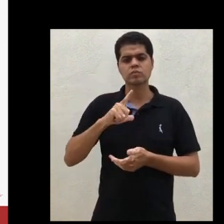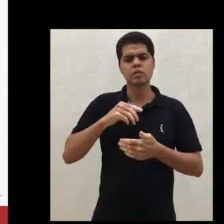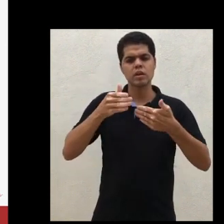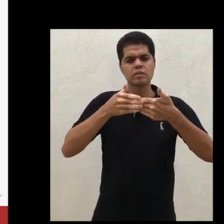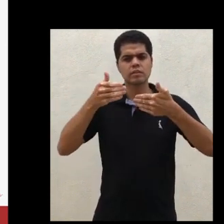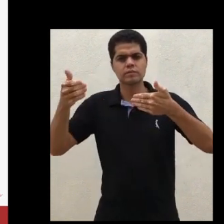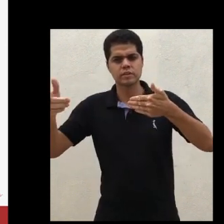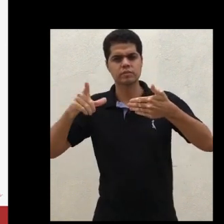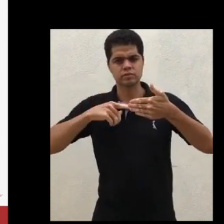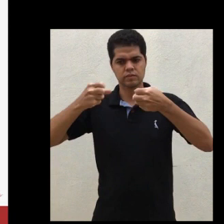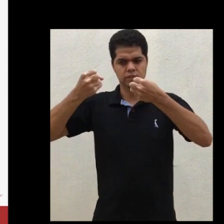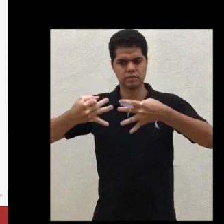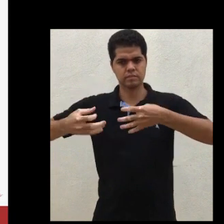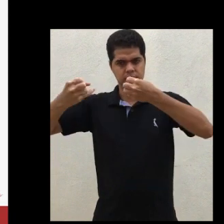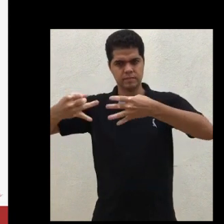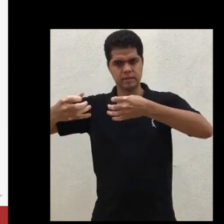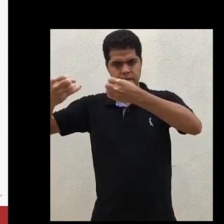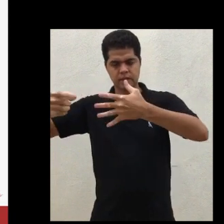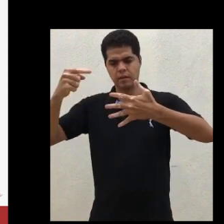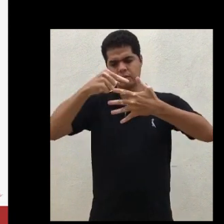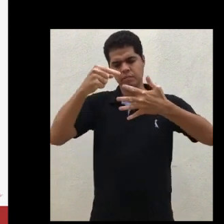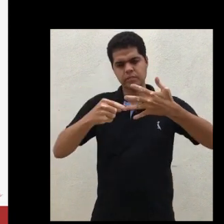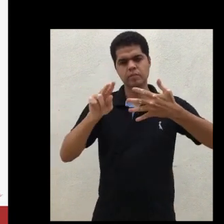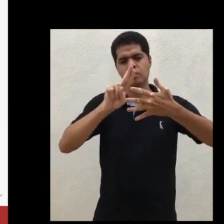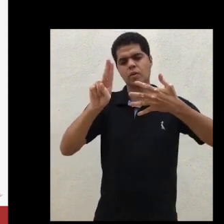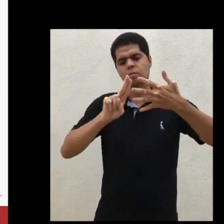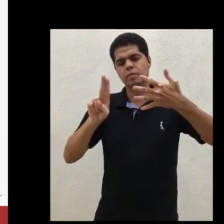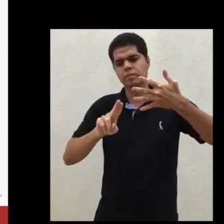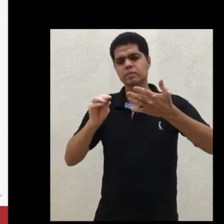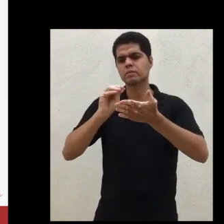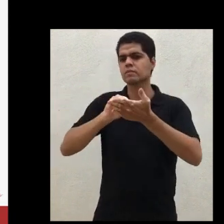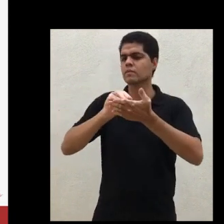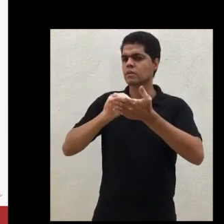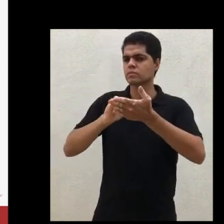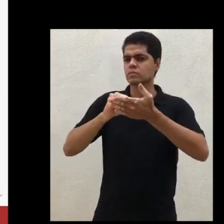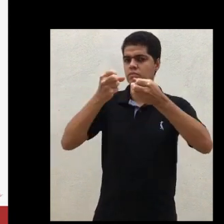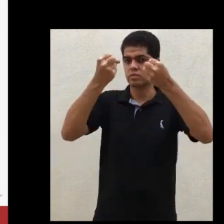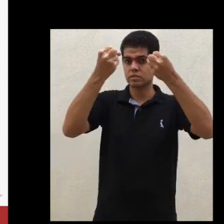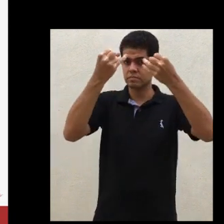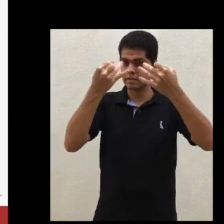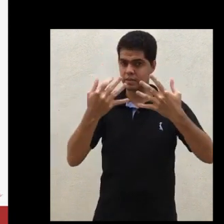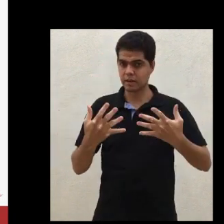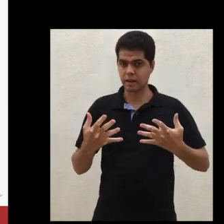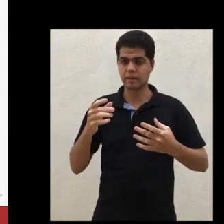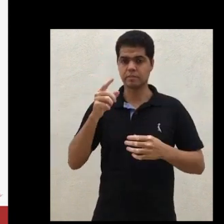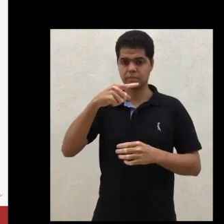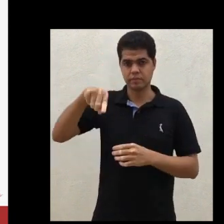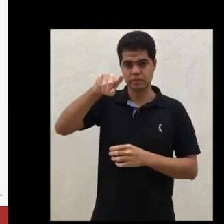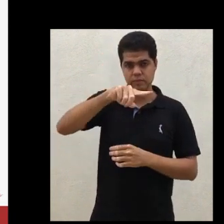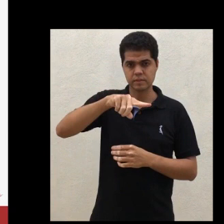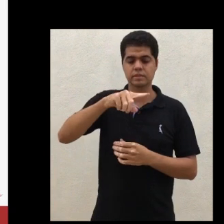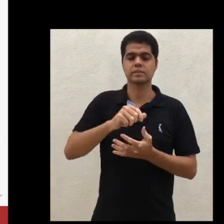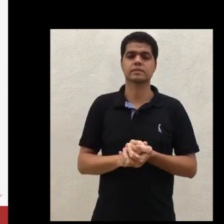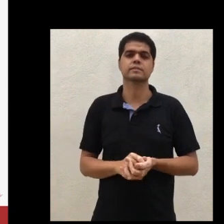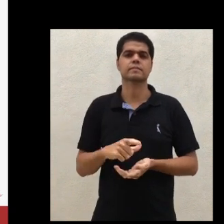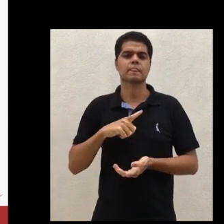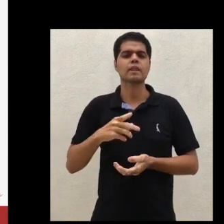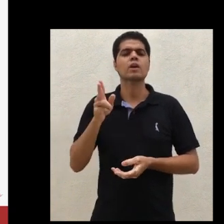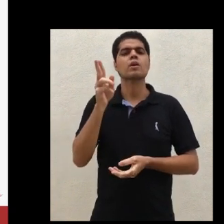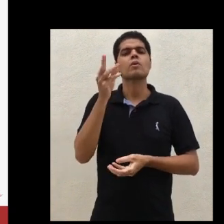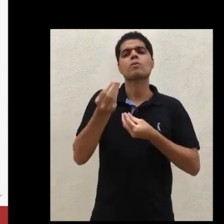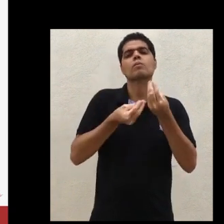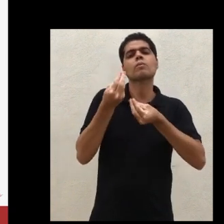de aplicações aqui, eu vou comentar. Eu não coloquei as aplicações mesmo no PowerPoint não, tá? Eu vou comentar como